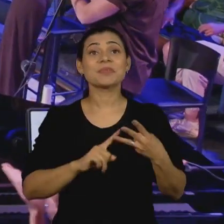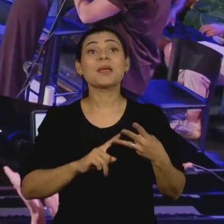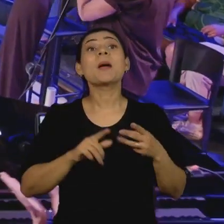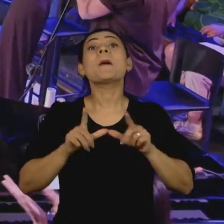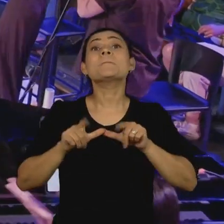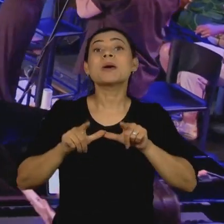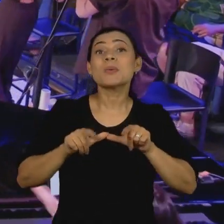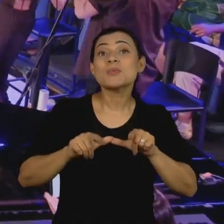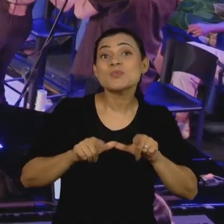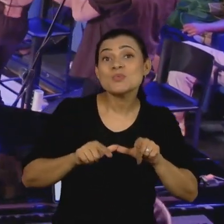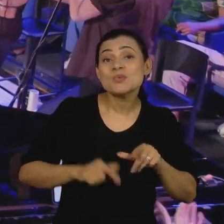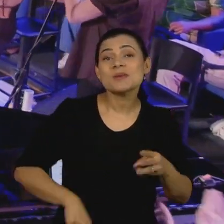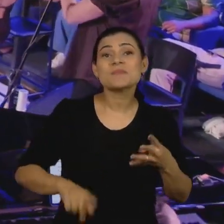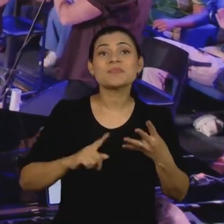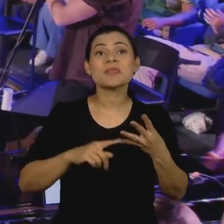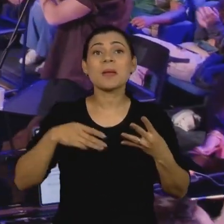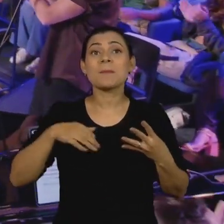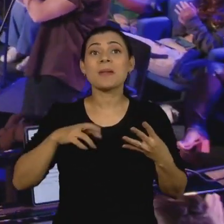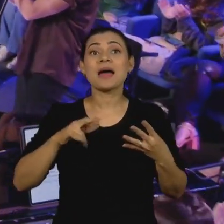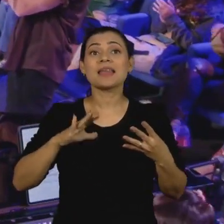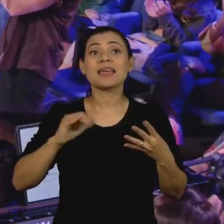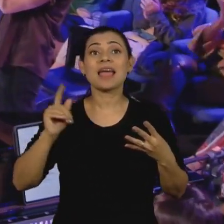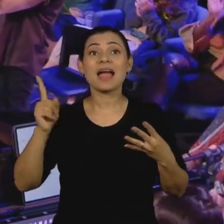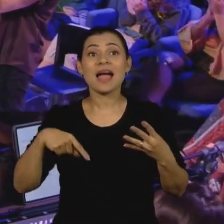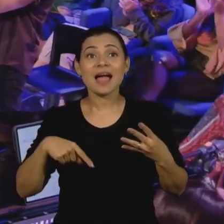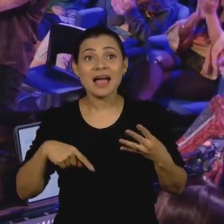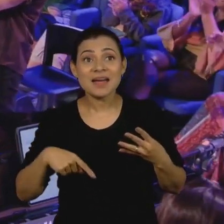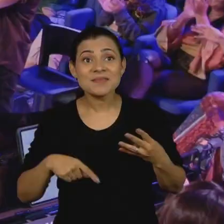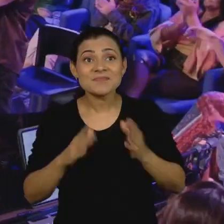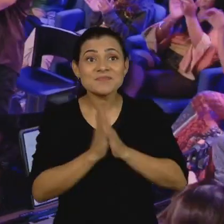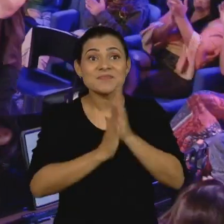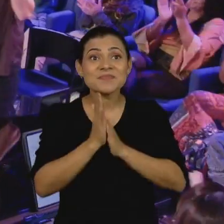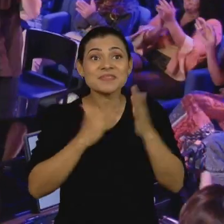Bangu, Maricá.